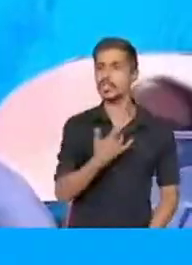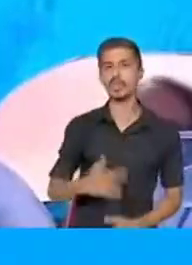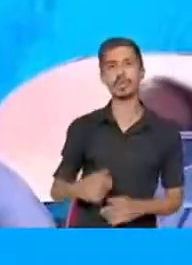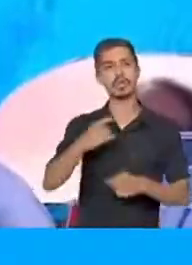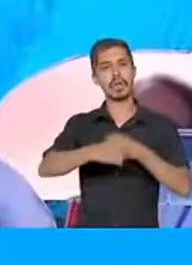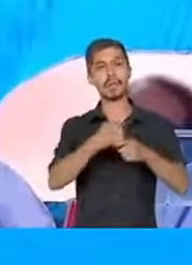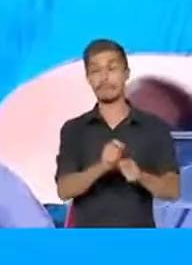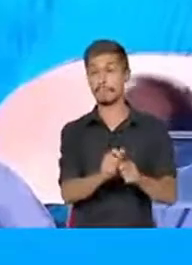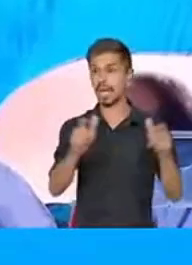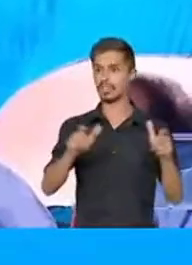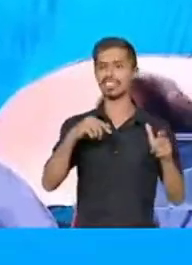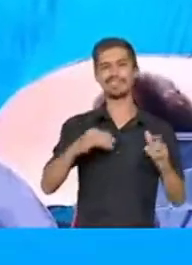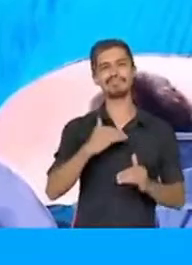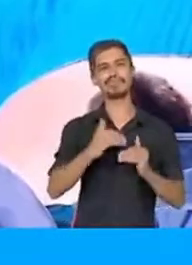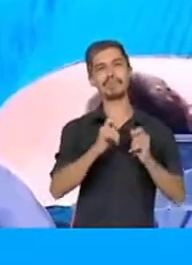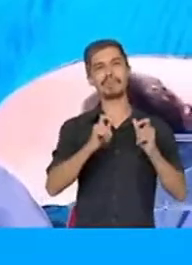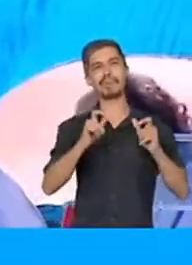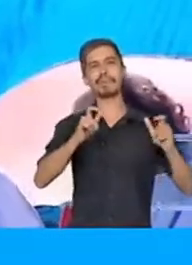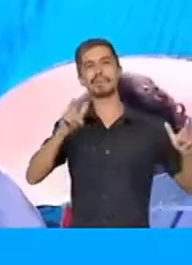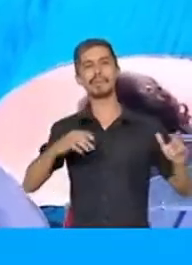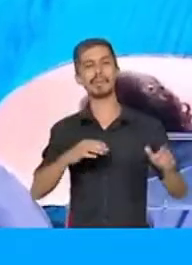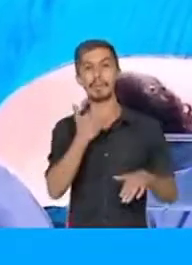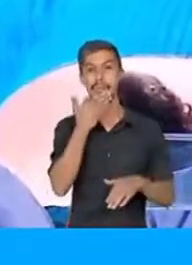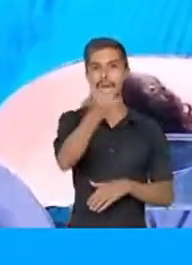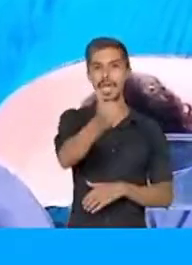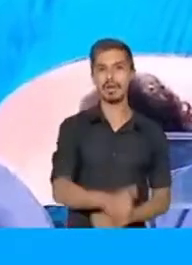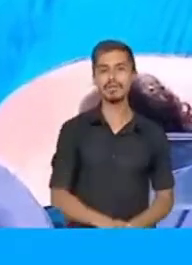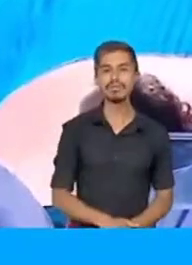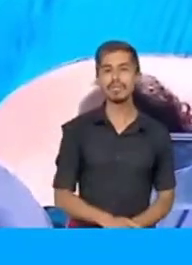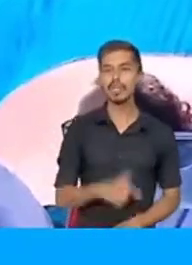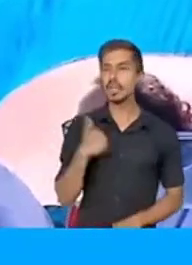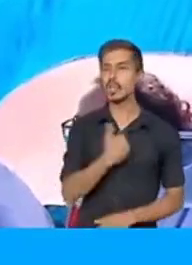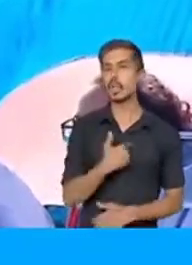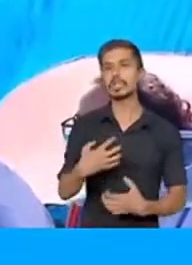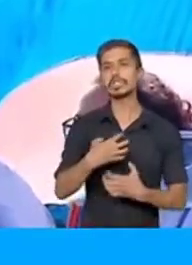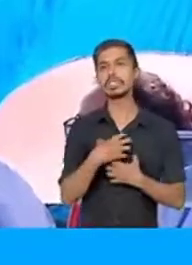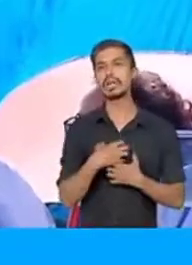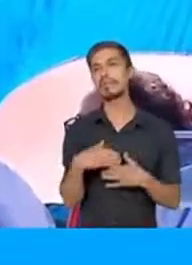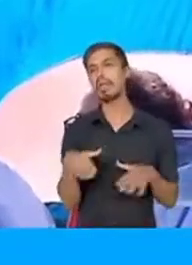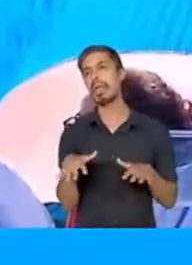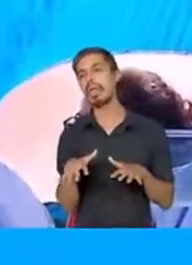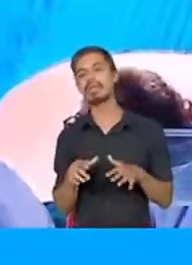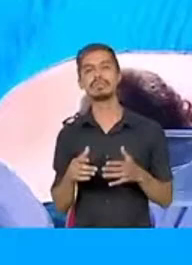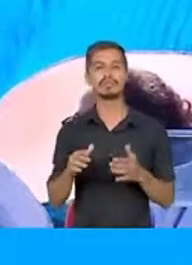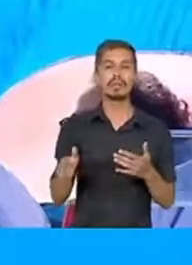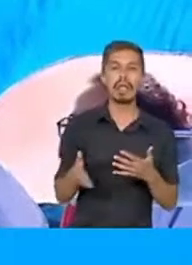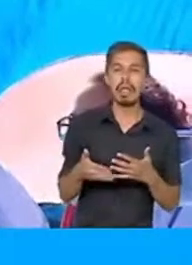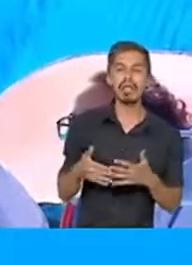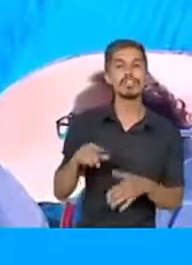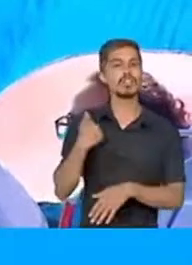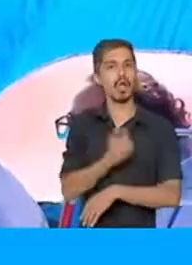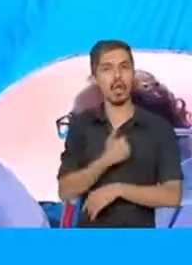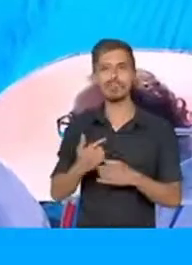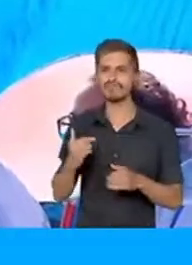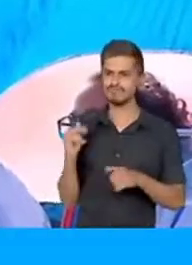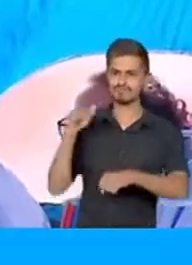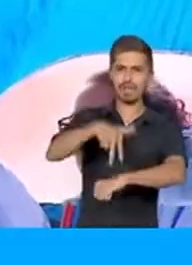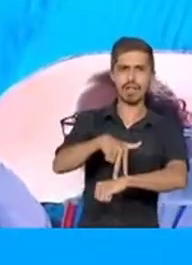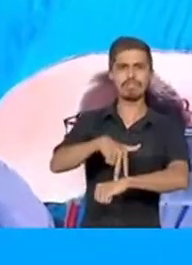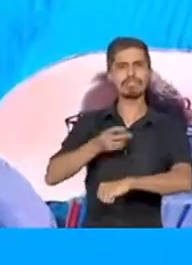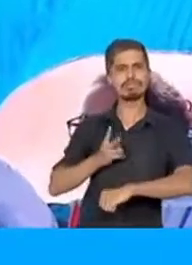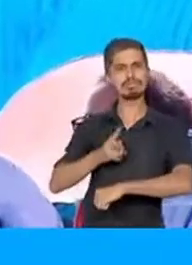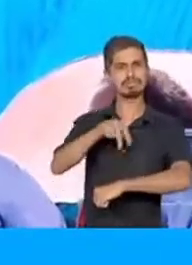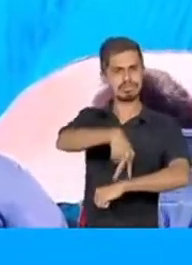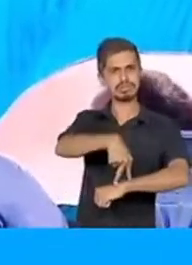as economias do mundo que mais cresce. Nós deixamos a condição de par internacional e voltamos a ser um protagonista na